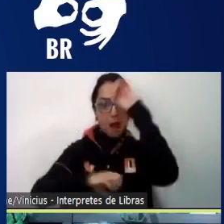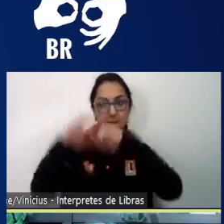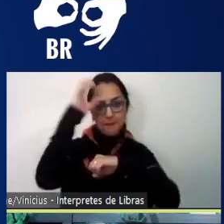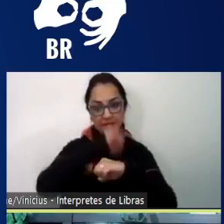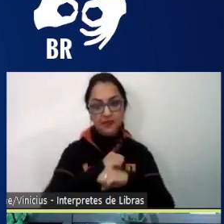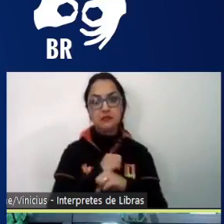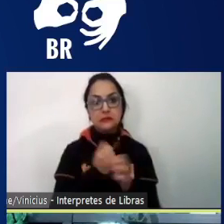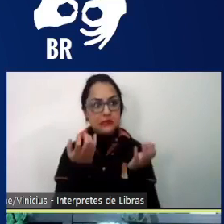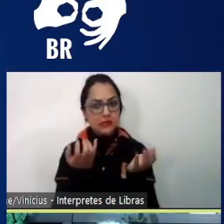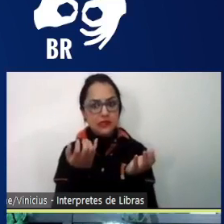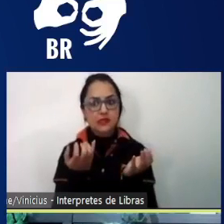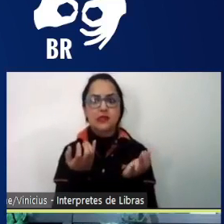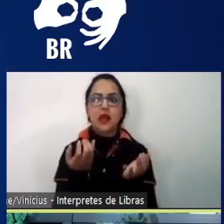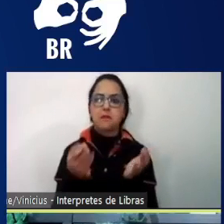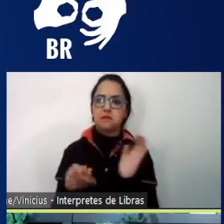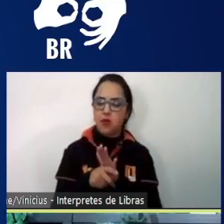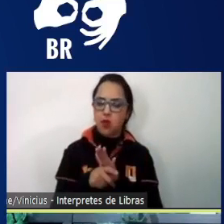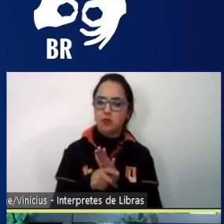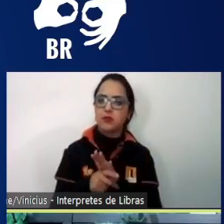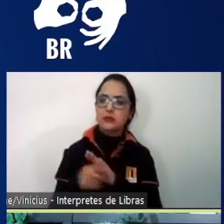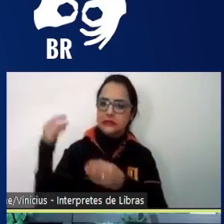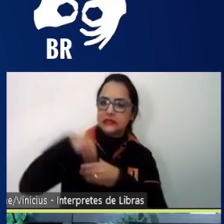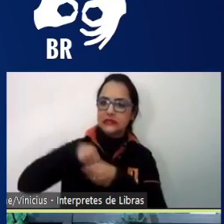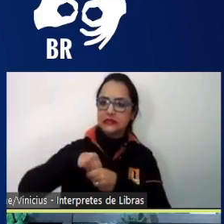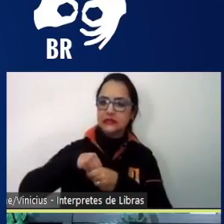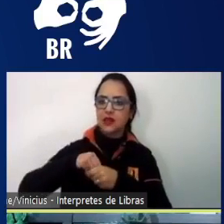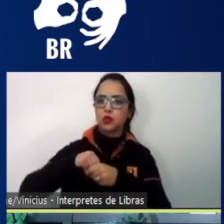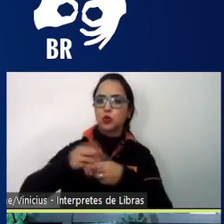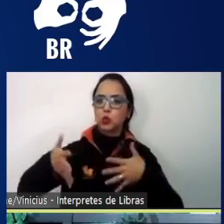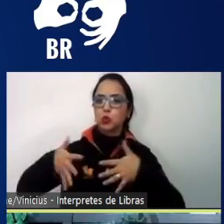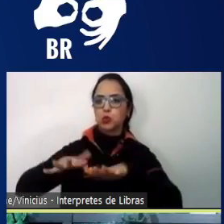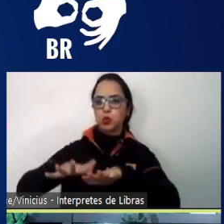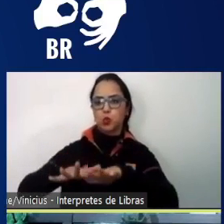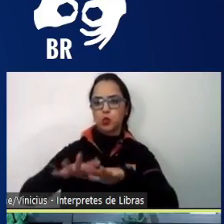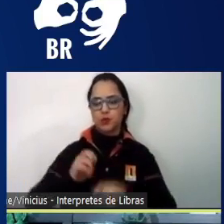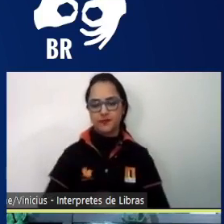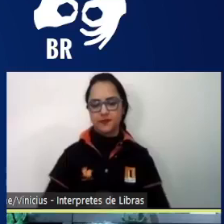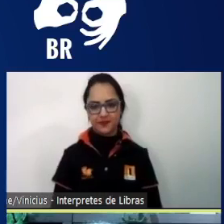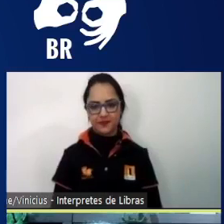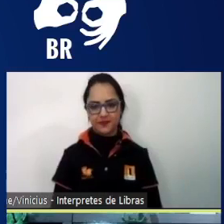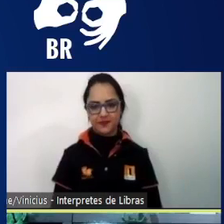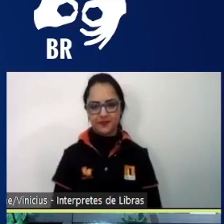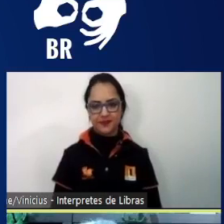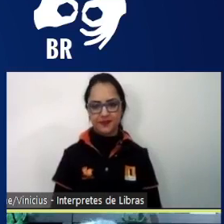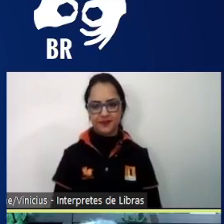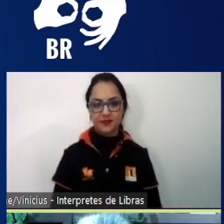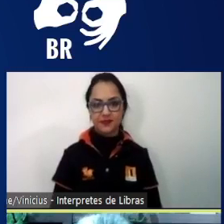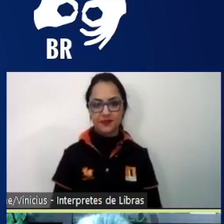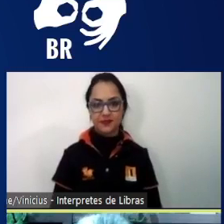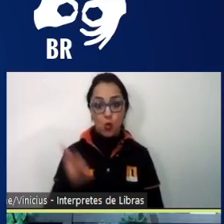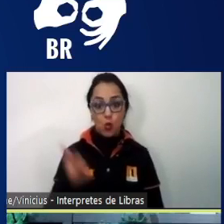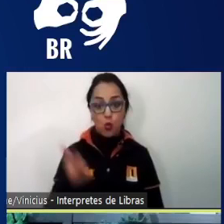de aprimorar as boas práticas. E, principalmente, não só de aprimorar, mas de ampliar